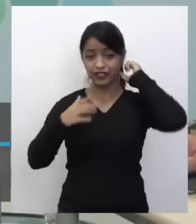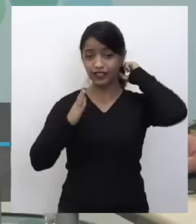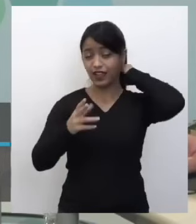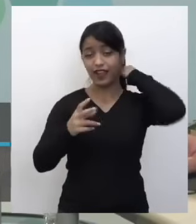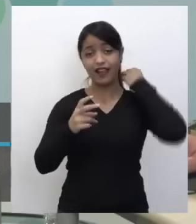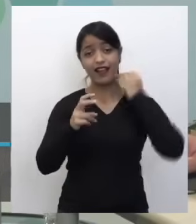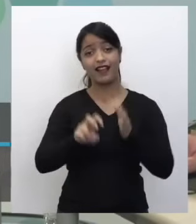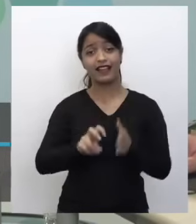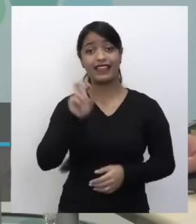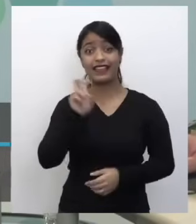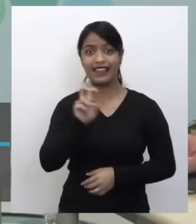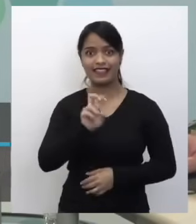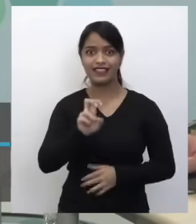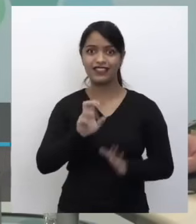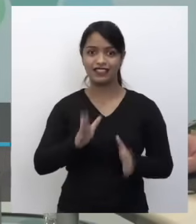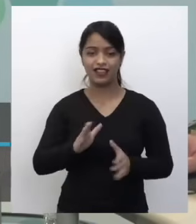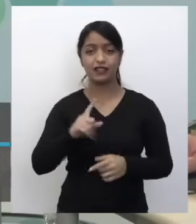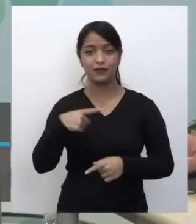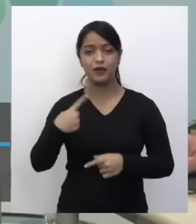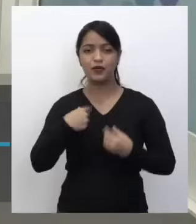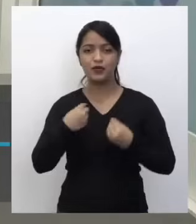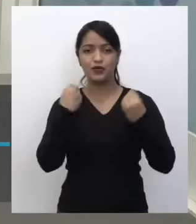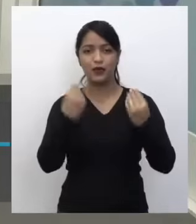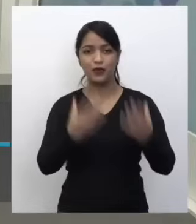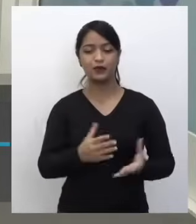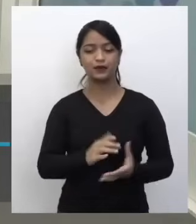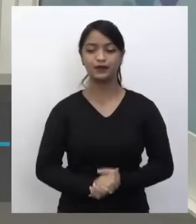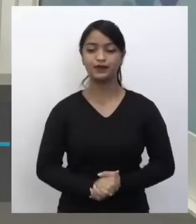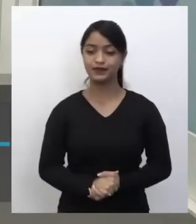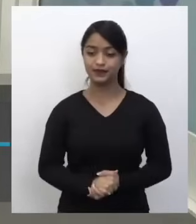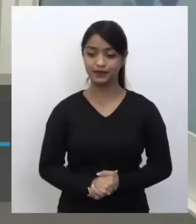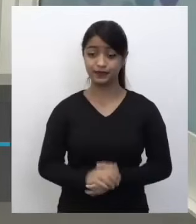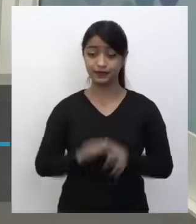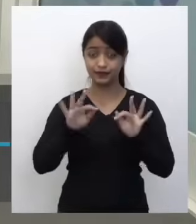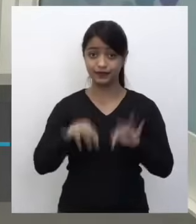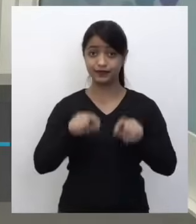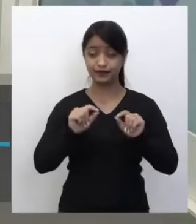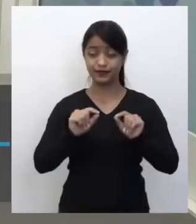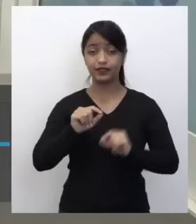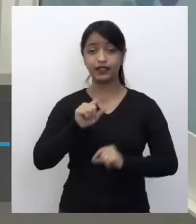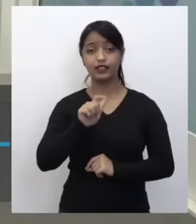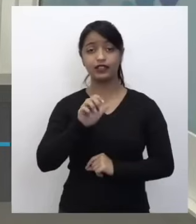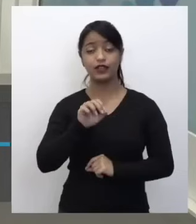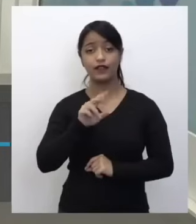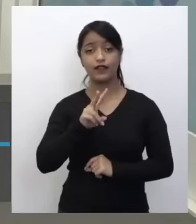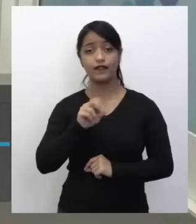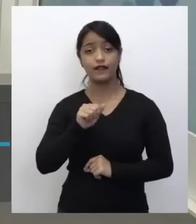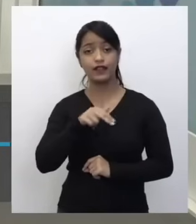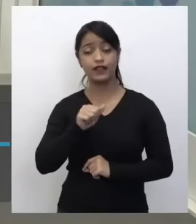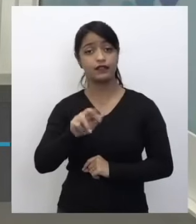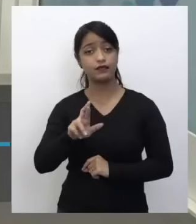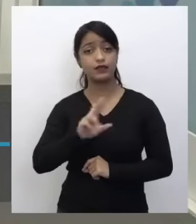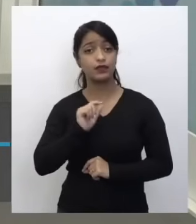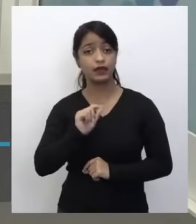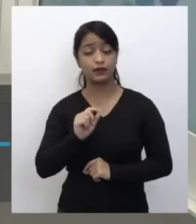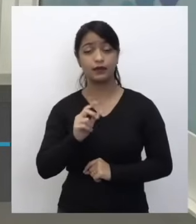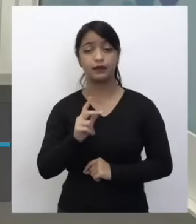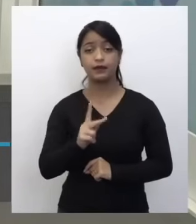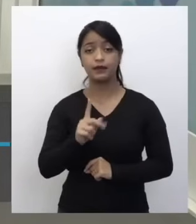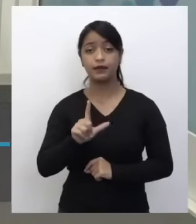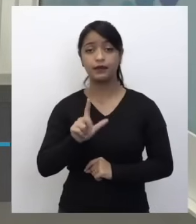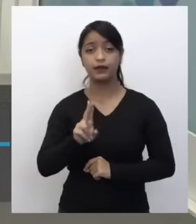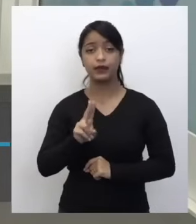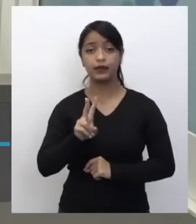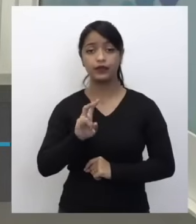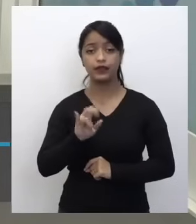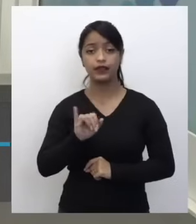eu faço e depois faço uma doação. Ó, aqui no final apareceu a Giovana Yumi falou pluviômetro também. Ah, que beleza, olha só. Então nós tivemos